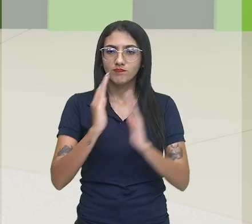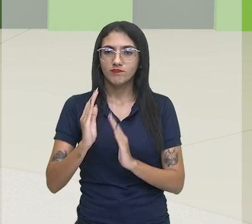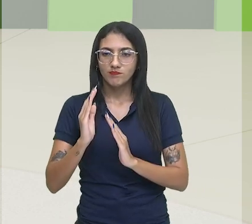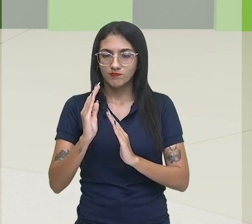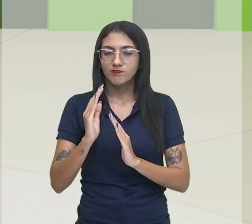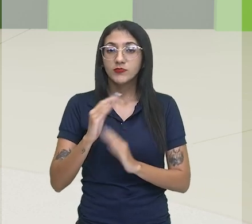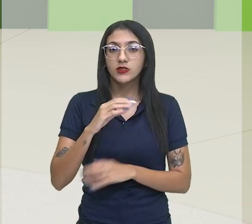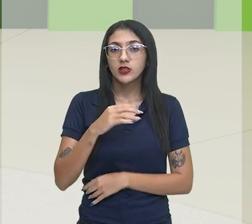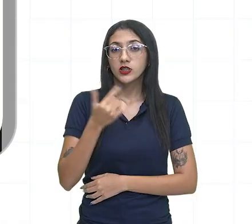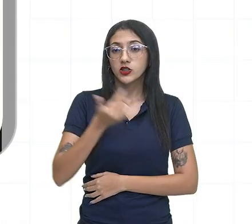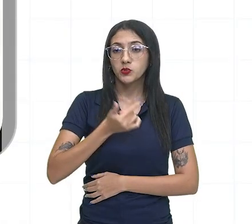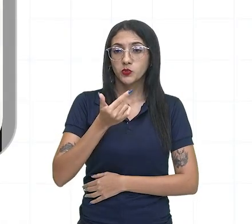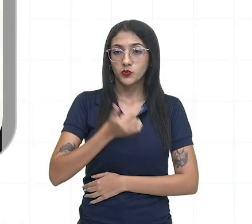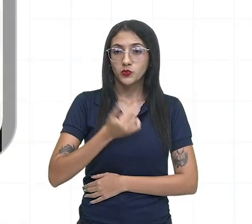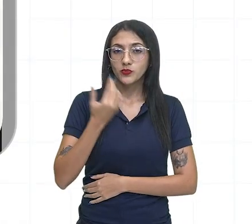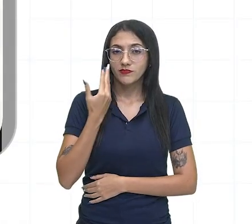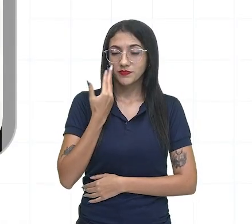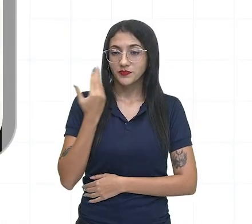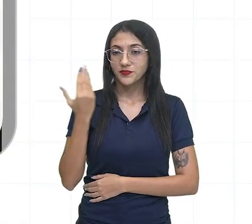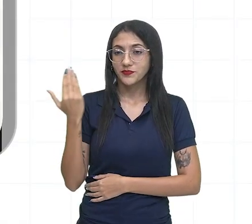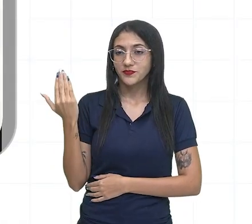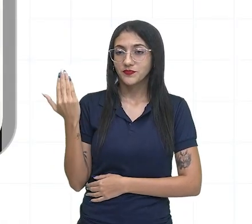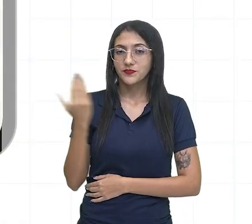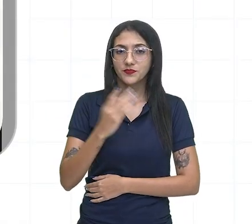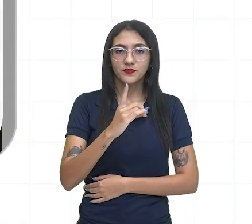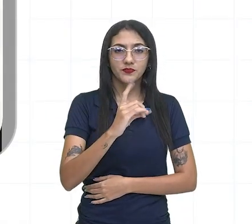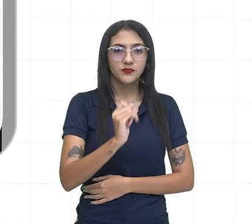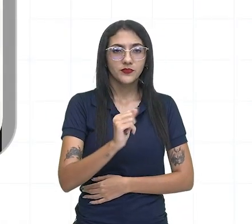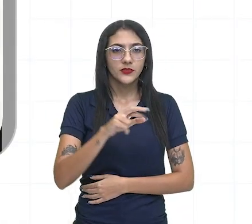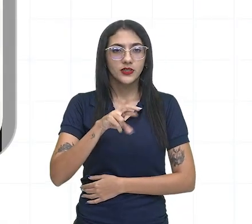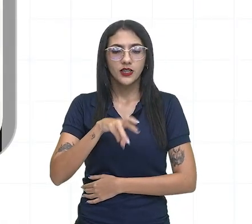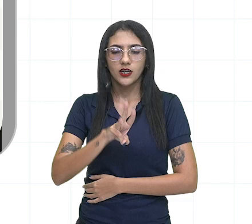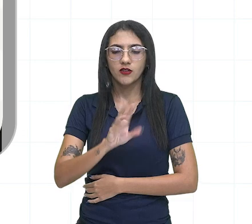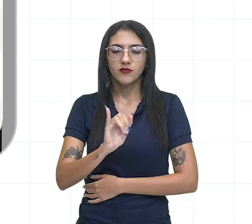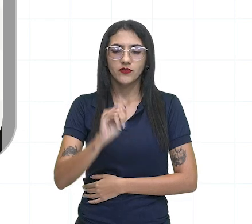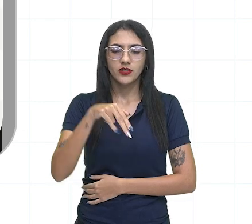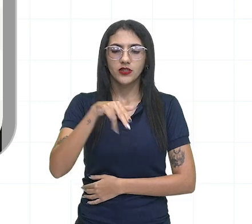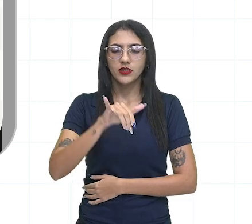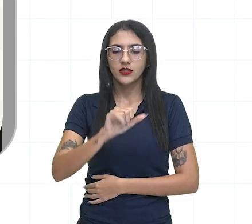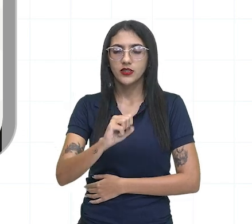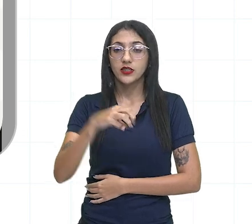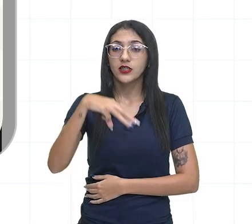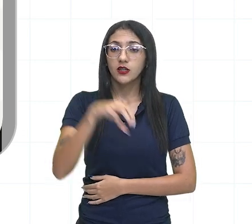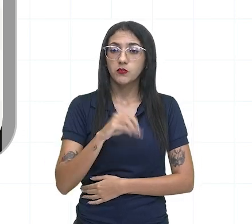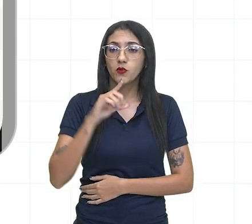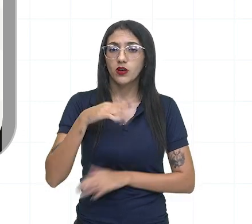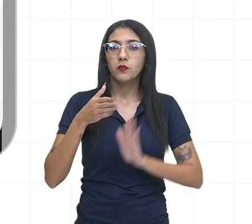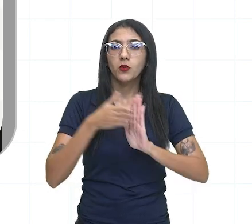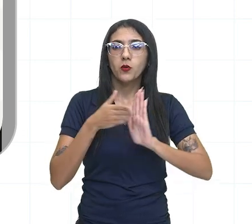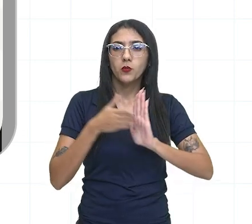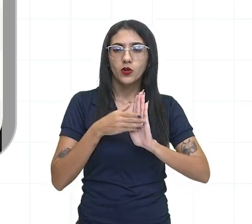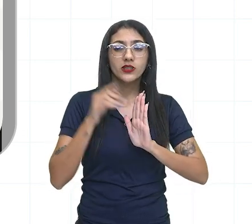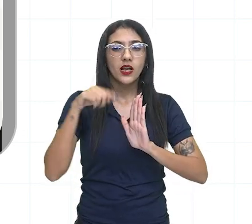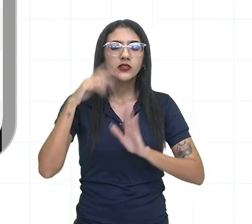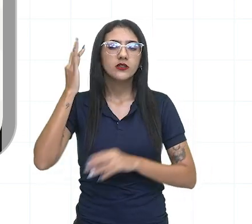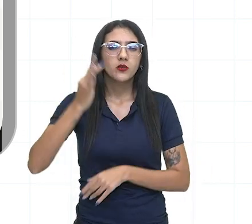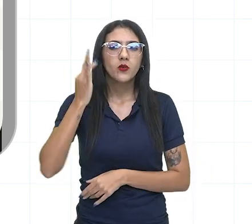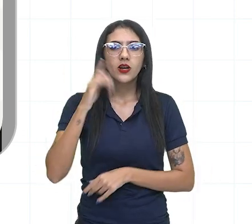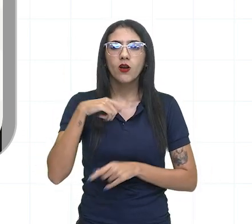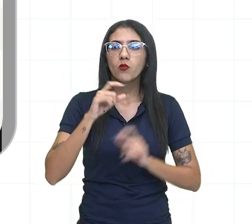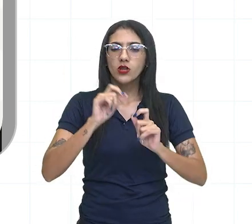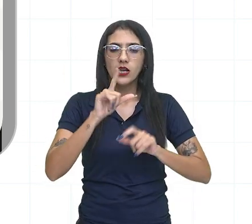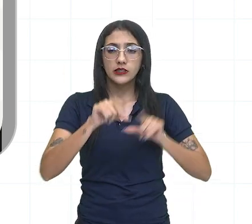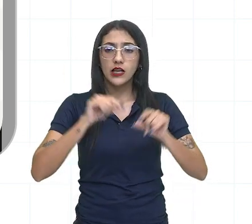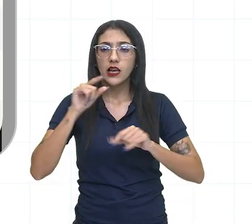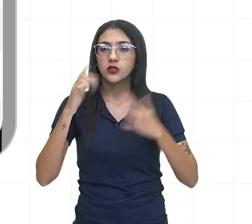que é o darwinismo. Veja aí que no darwinismo ele foi proposto por Charles Darwin, que é uma teoria que enfatiza a seleção